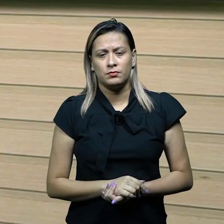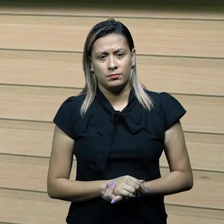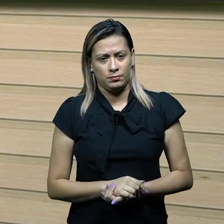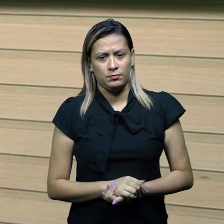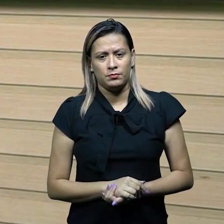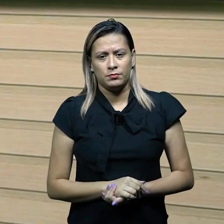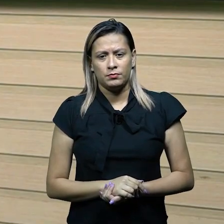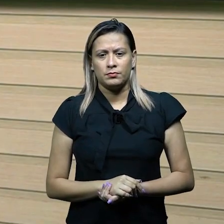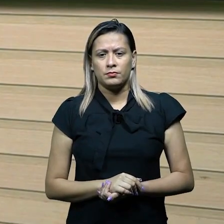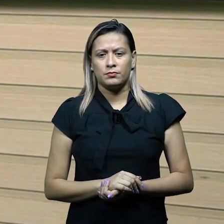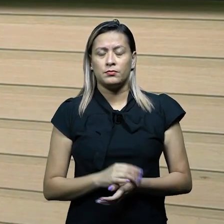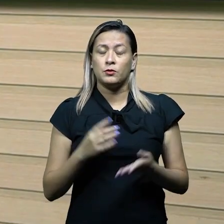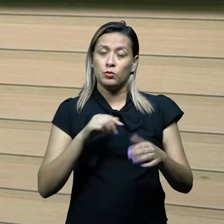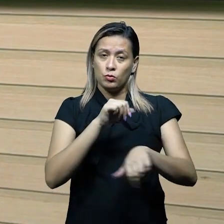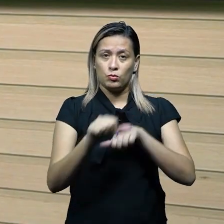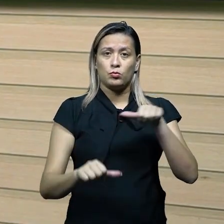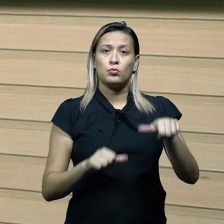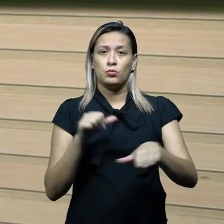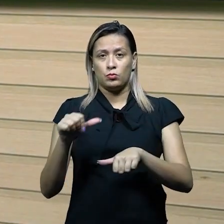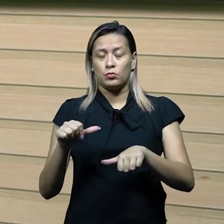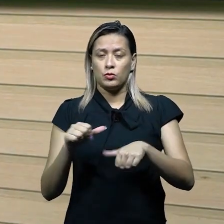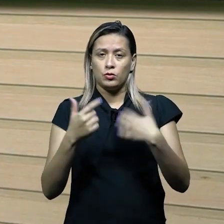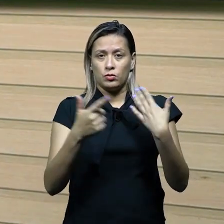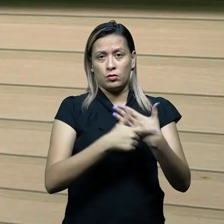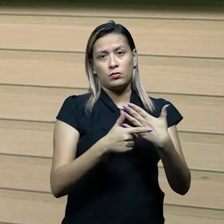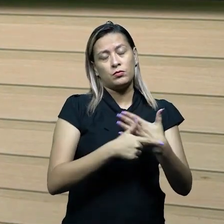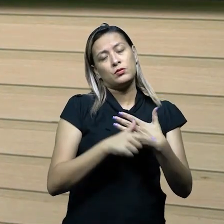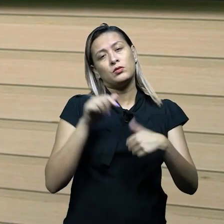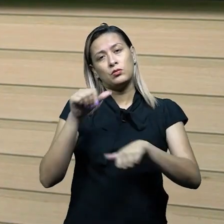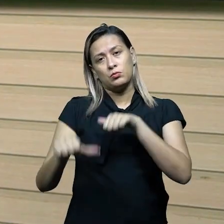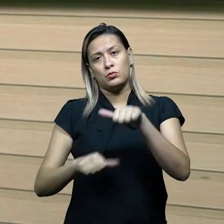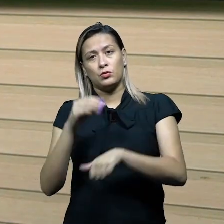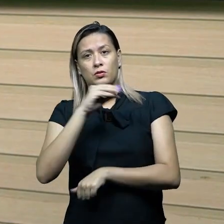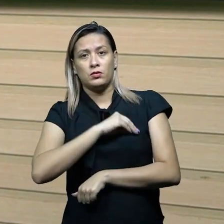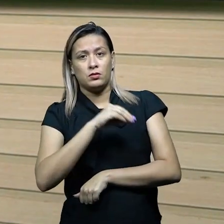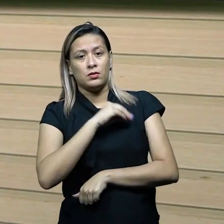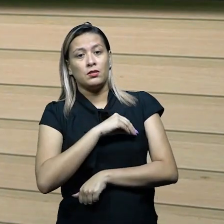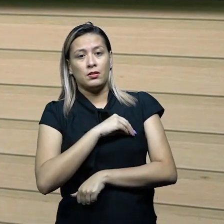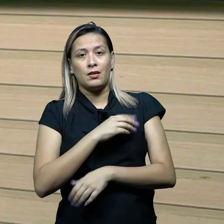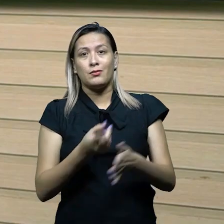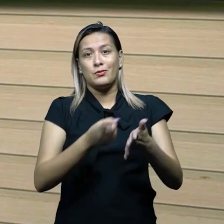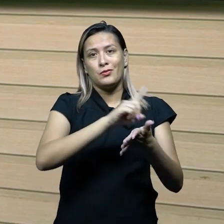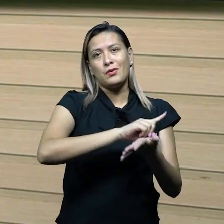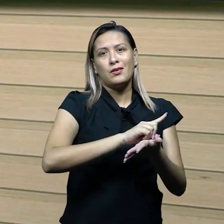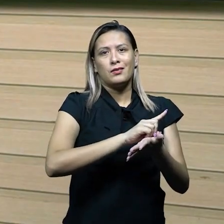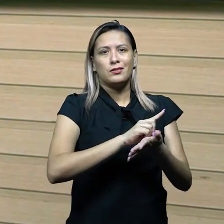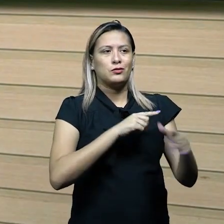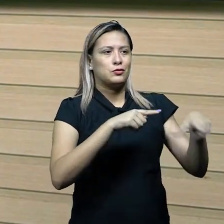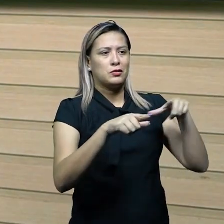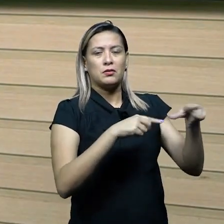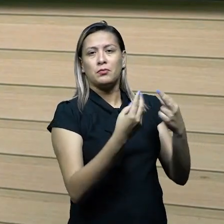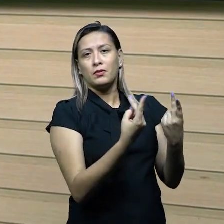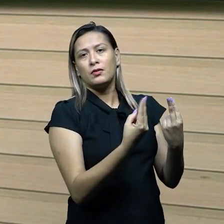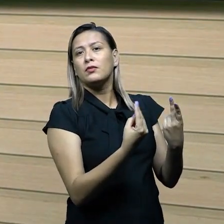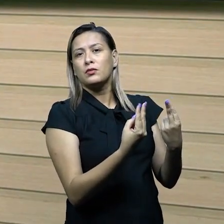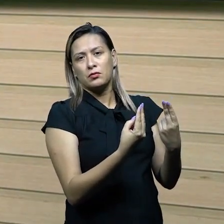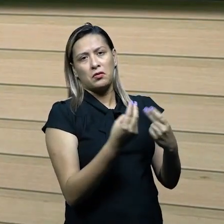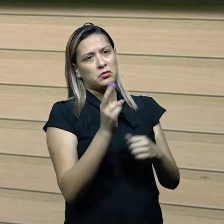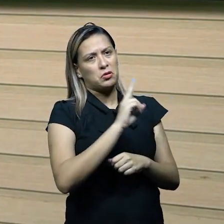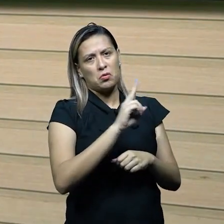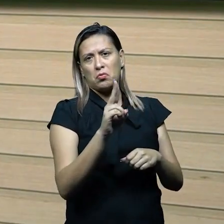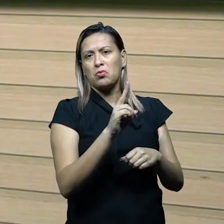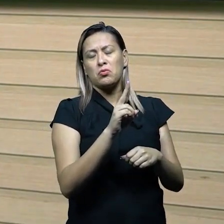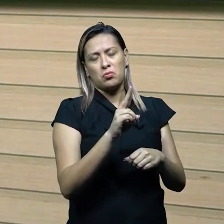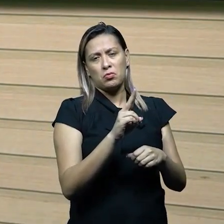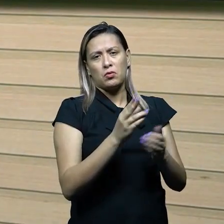acontecer nesse caso bem aqui? No momento que muda meu cargo, muda meu salário. No outro, praticamente, eu ficava com o mesmo cargo.